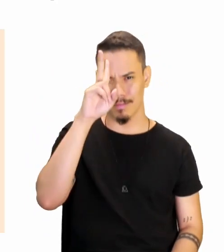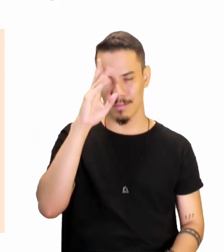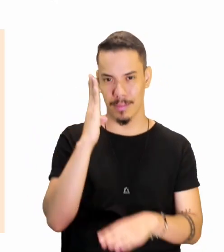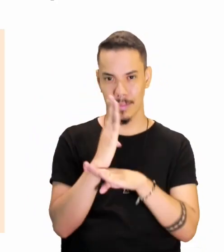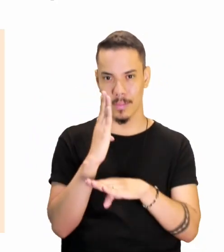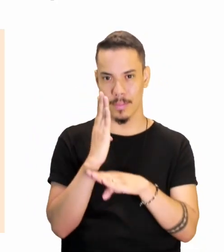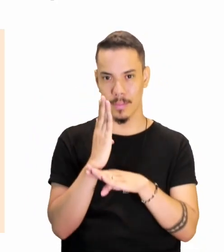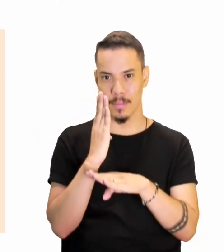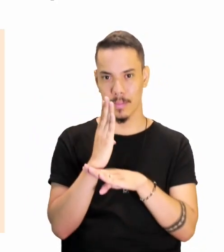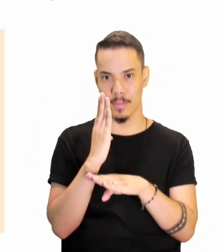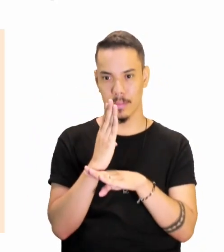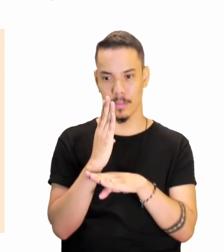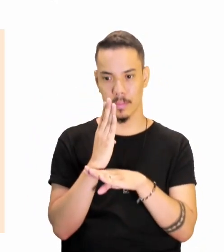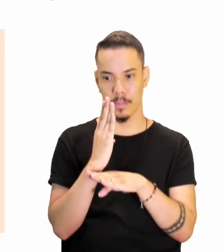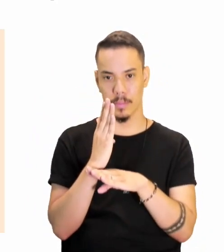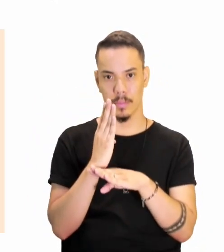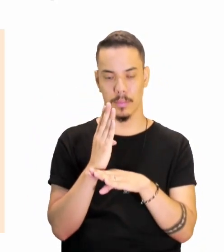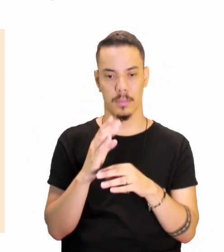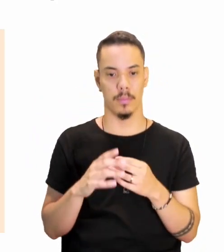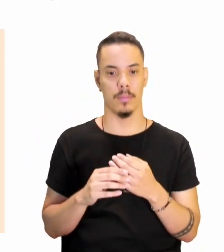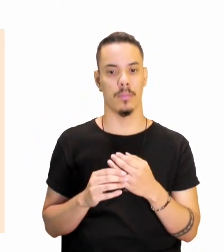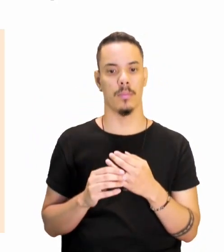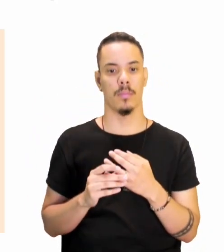das antíteses? Então,